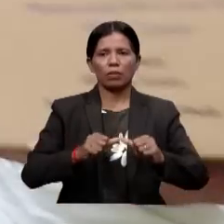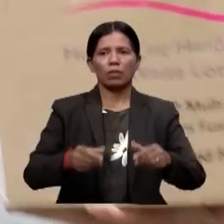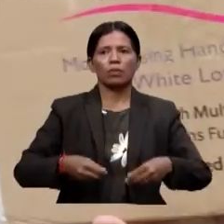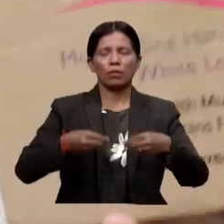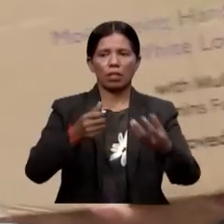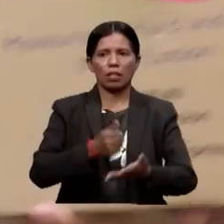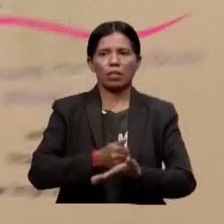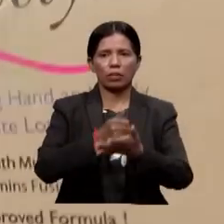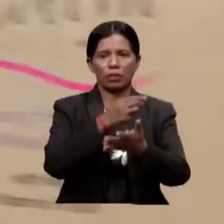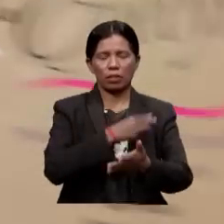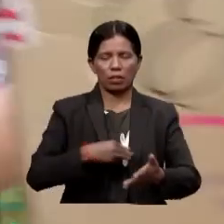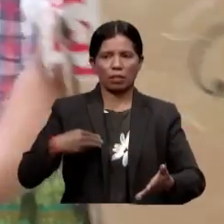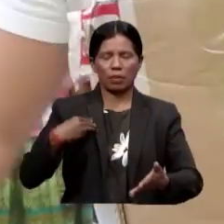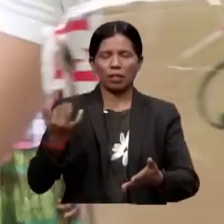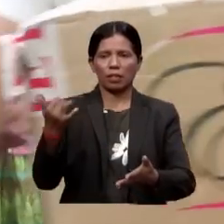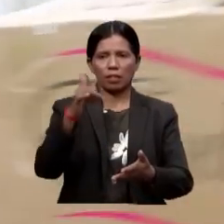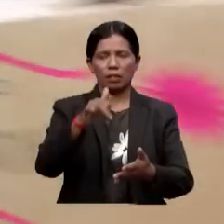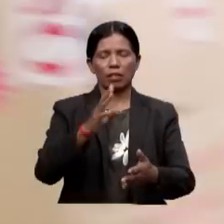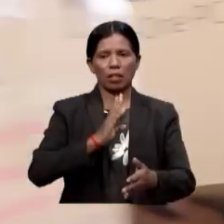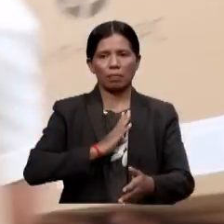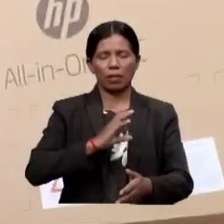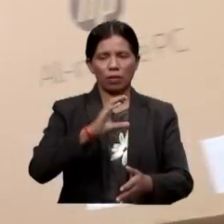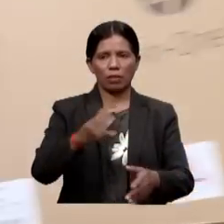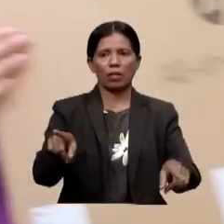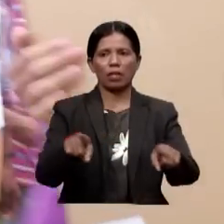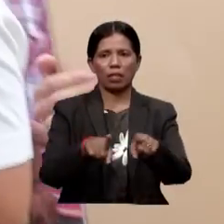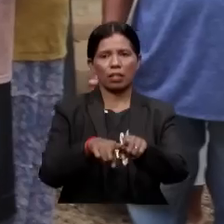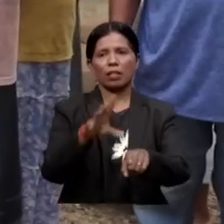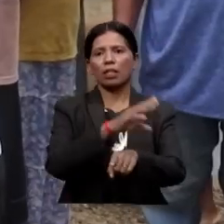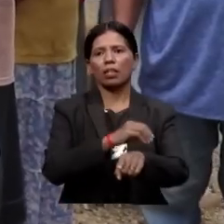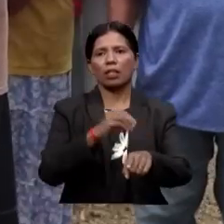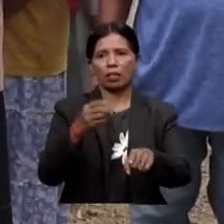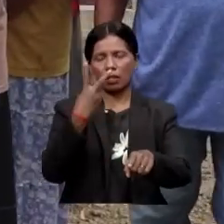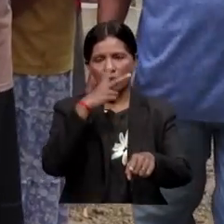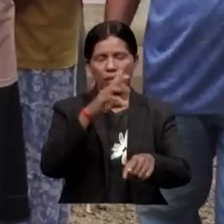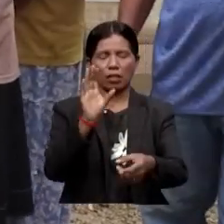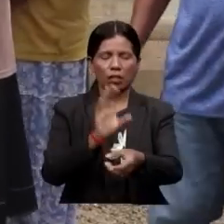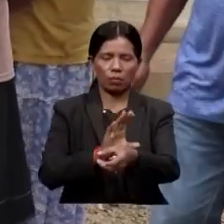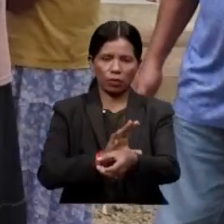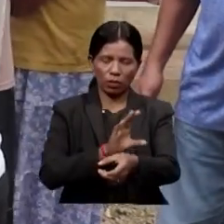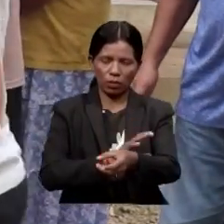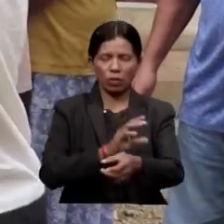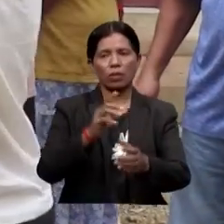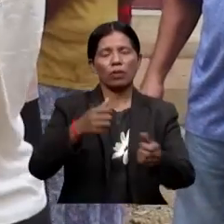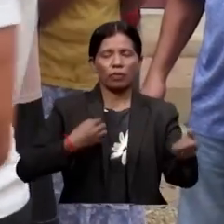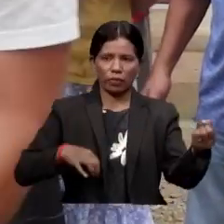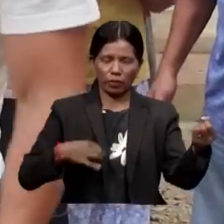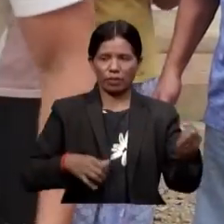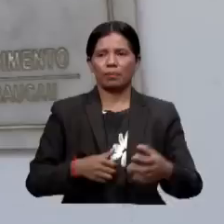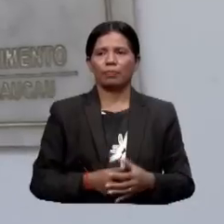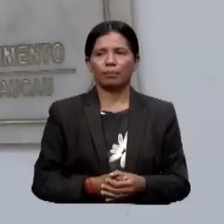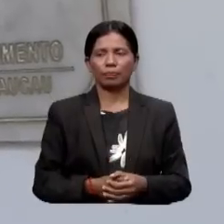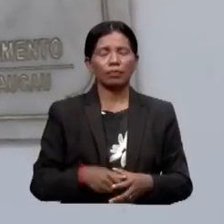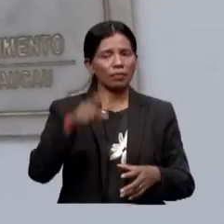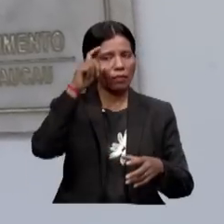ba madres para Osokeli e a Baucau Hanesan órgão, viola, computador no Seluctan. Além de ne, Kairala